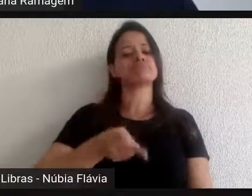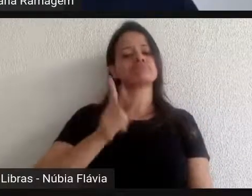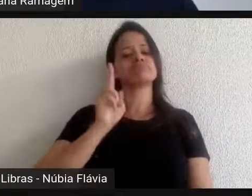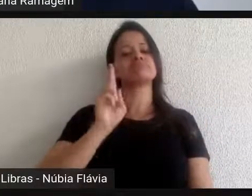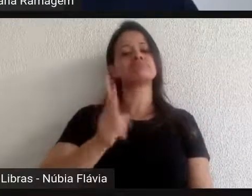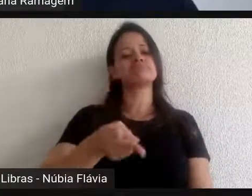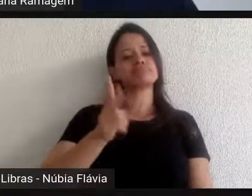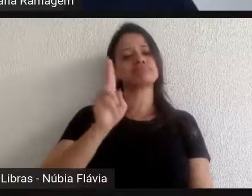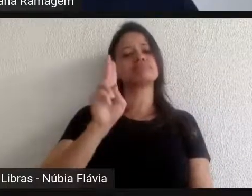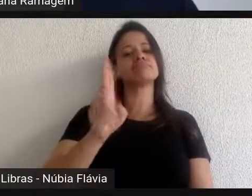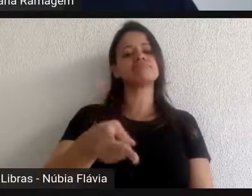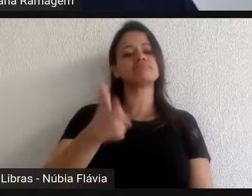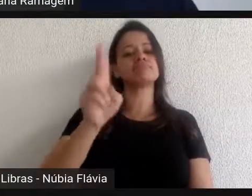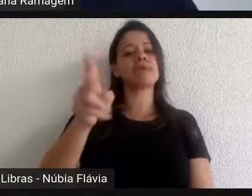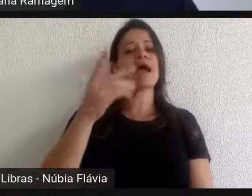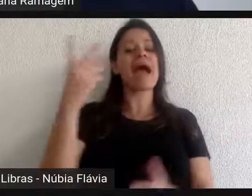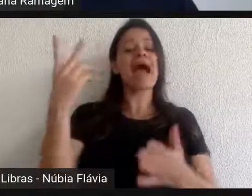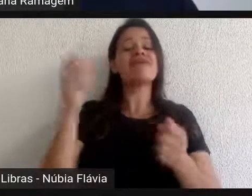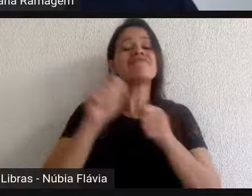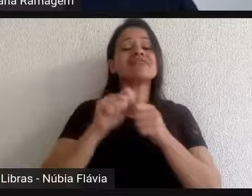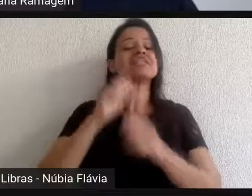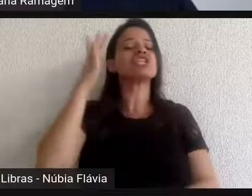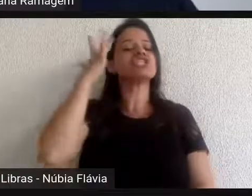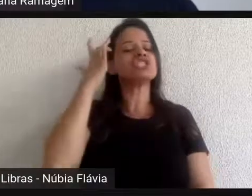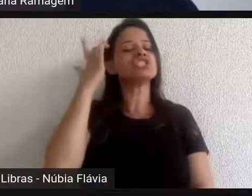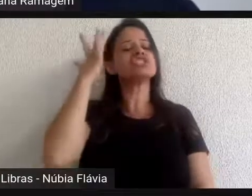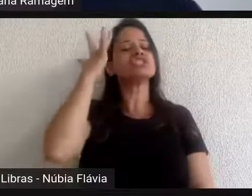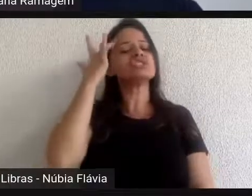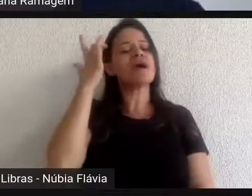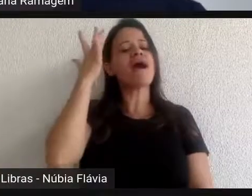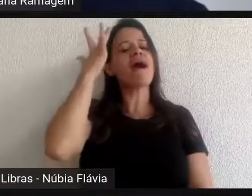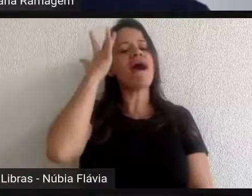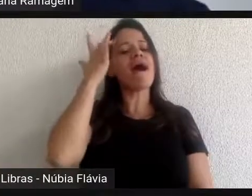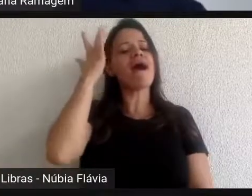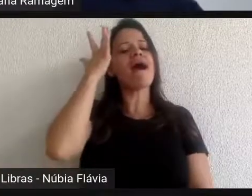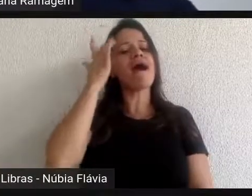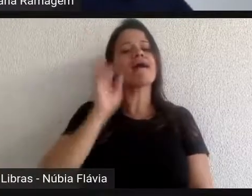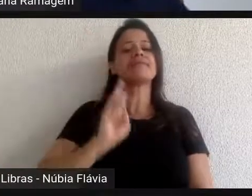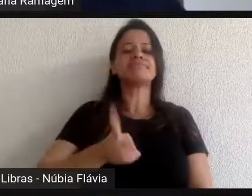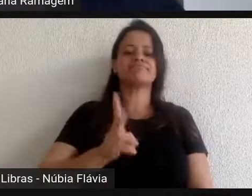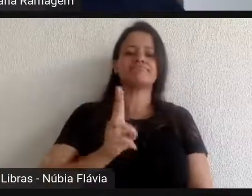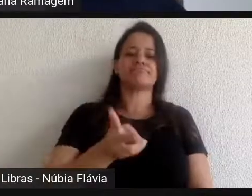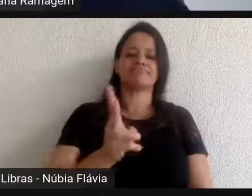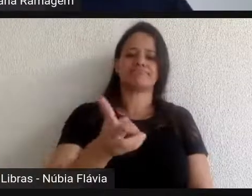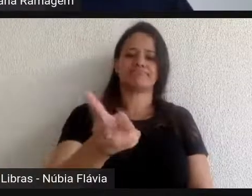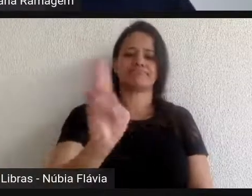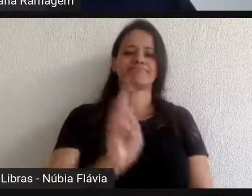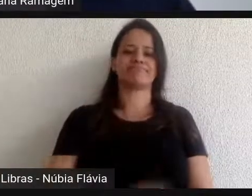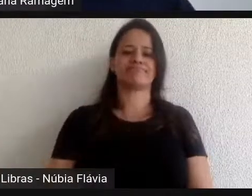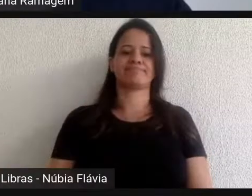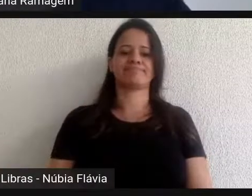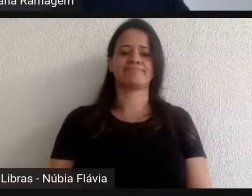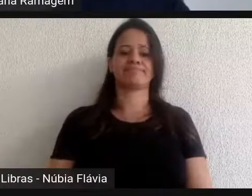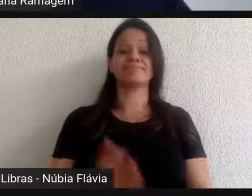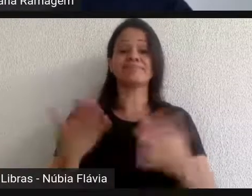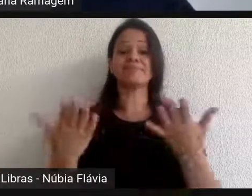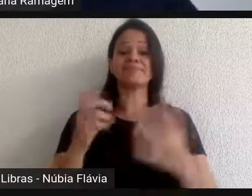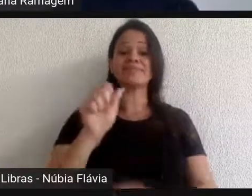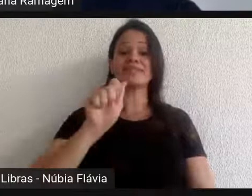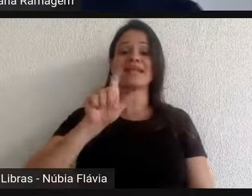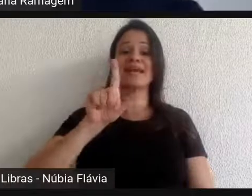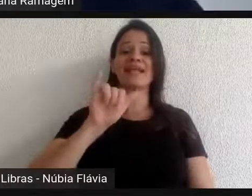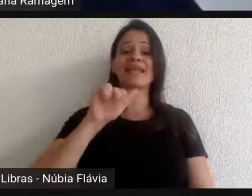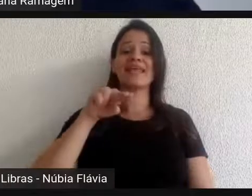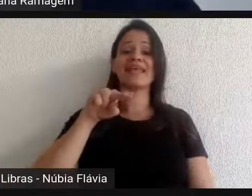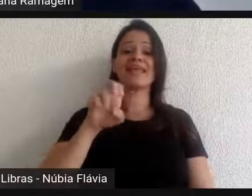acontece diariamente. Certo. Aline, agora vamos falar um pouquinho sobre o